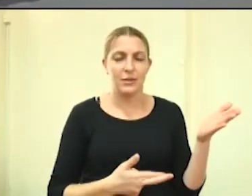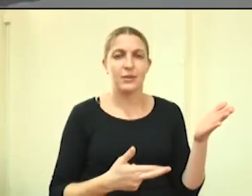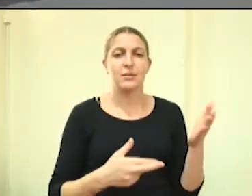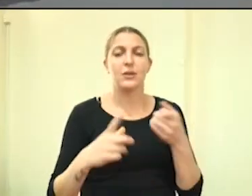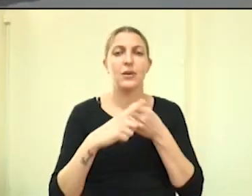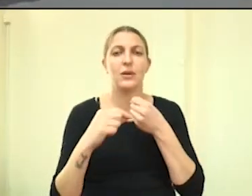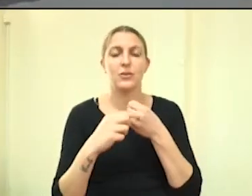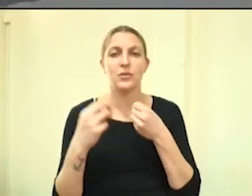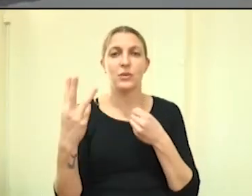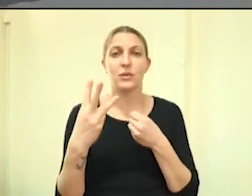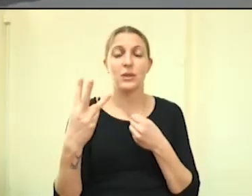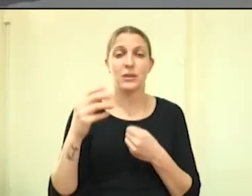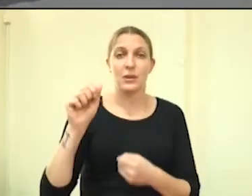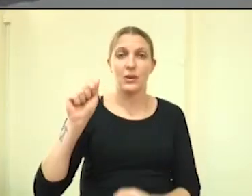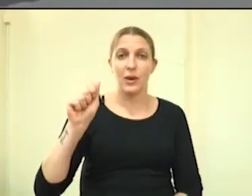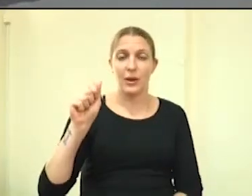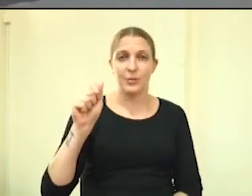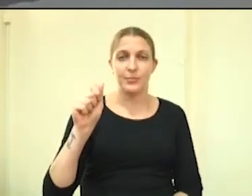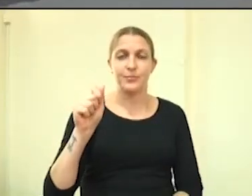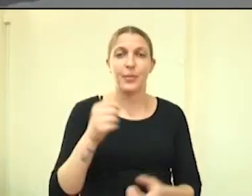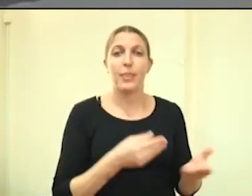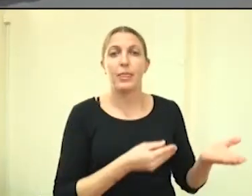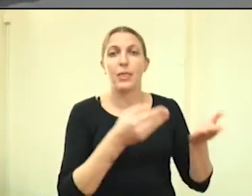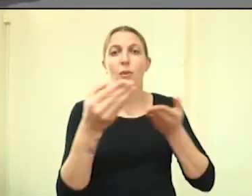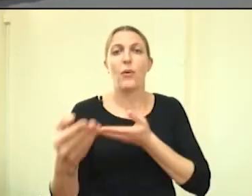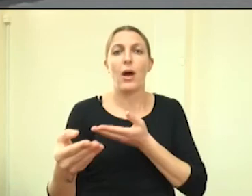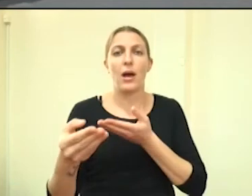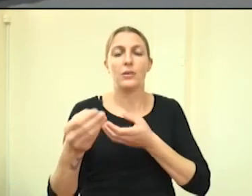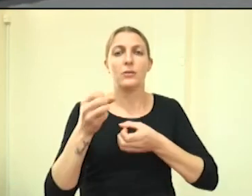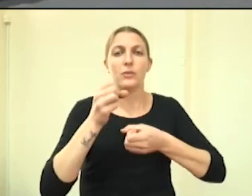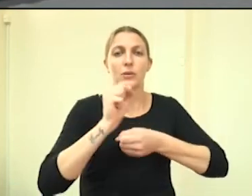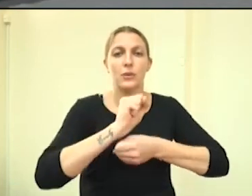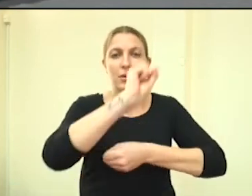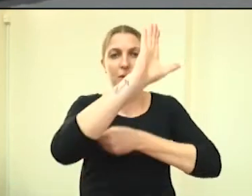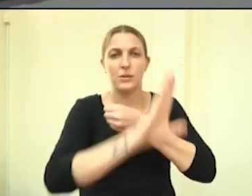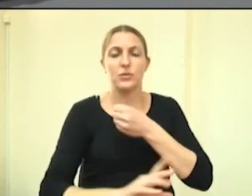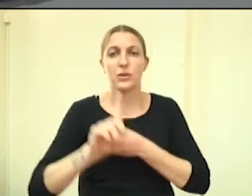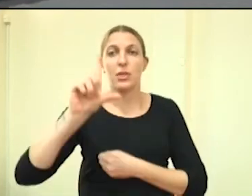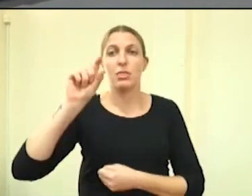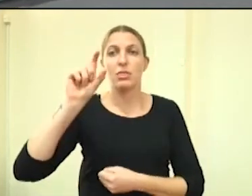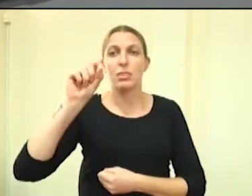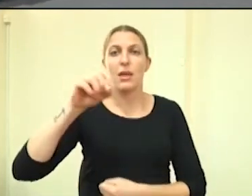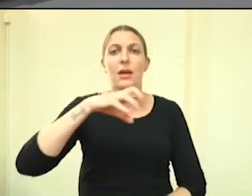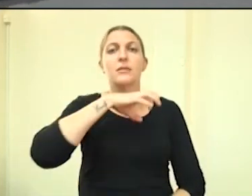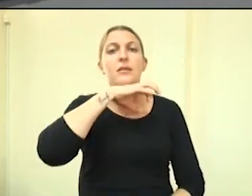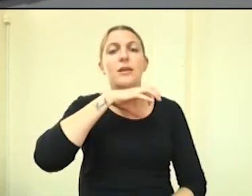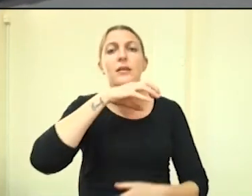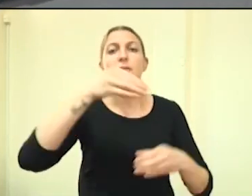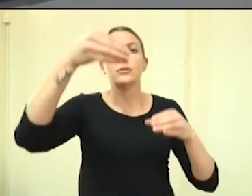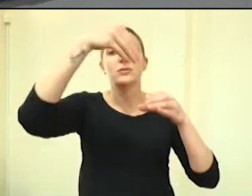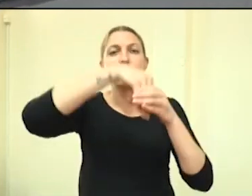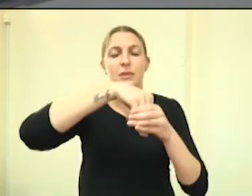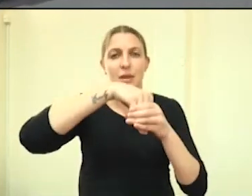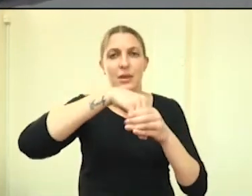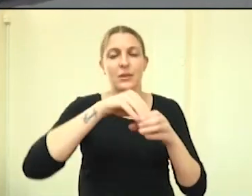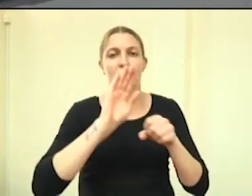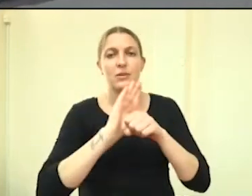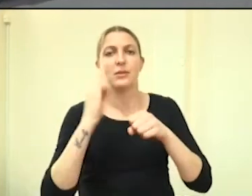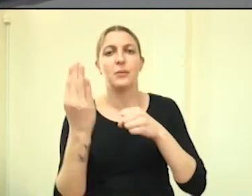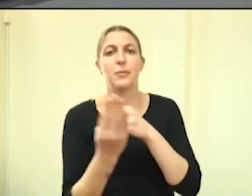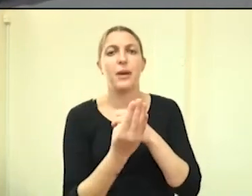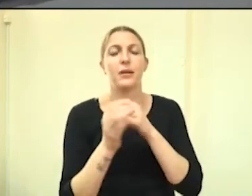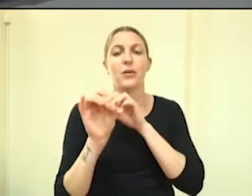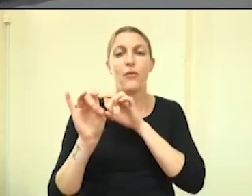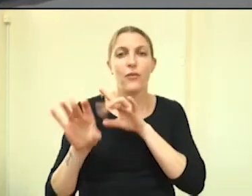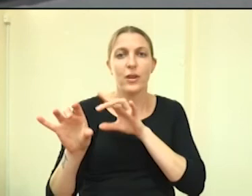Artigo 3º A. Será doado ao município de Erechim 10 terrenos dentro do loteamento a serem